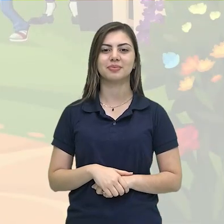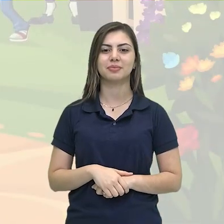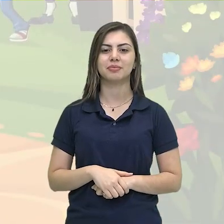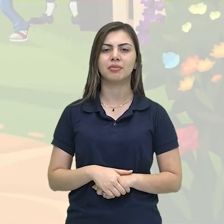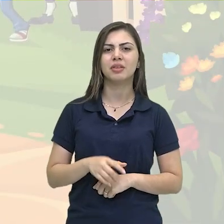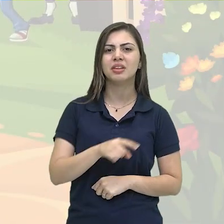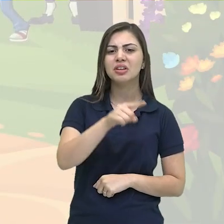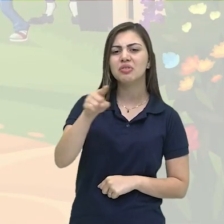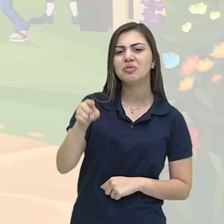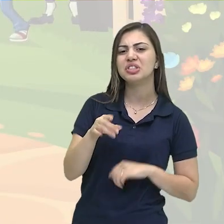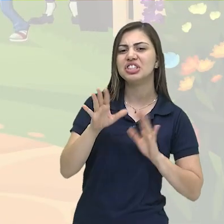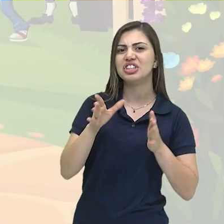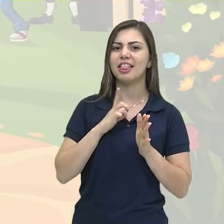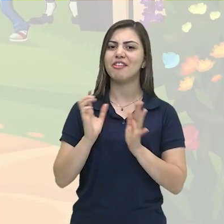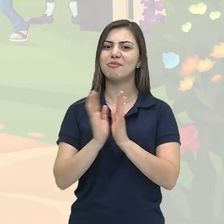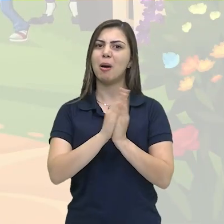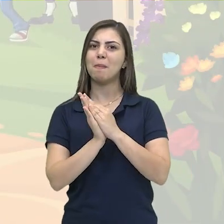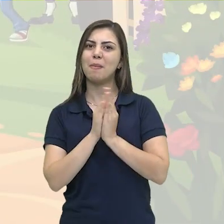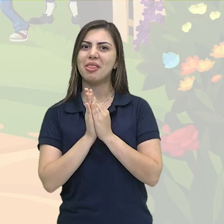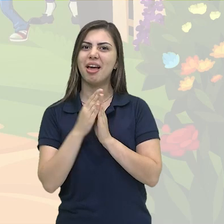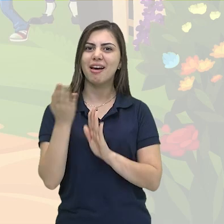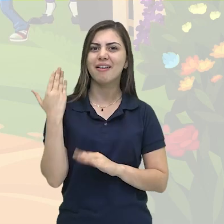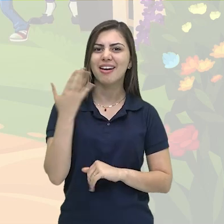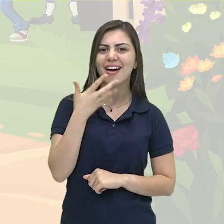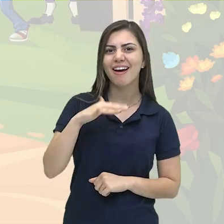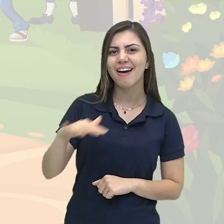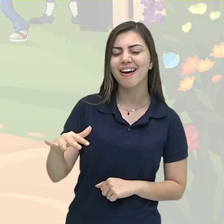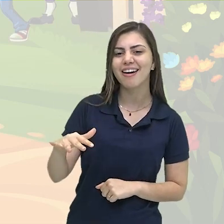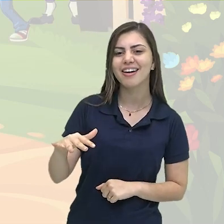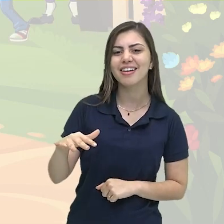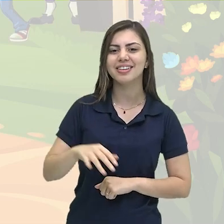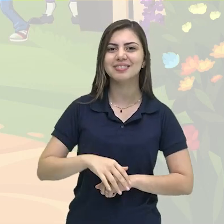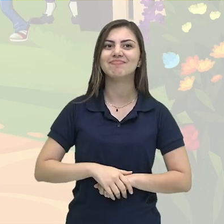Alguém já teve uma bonequinha na infância?